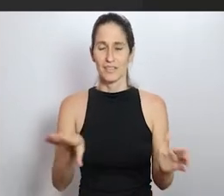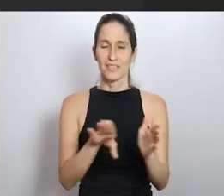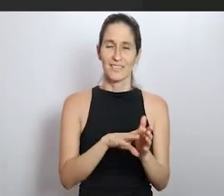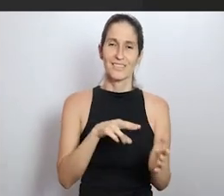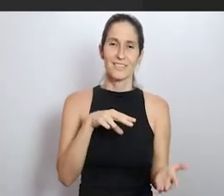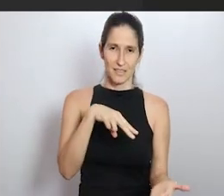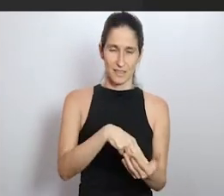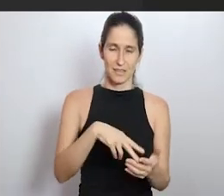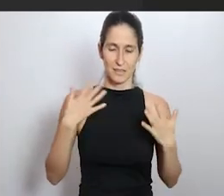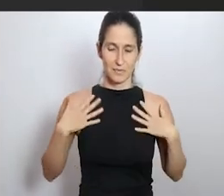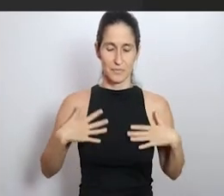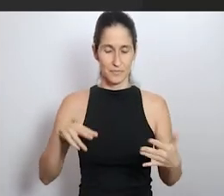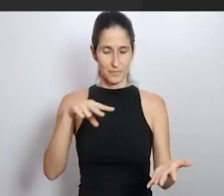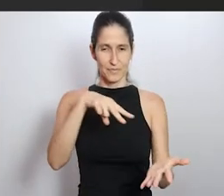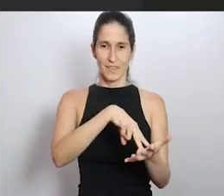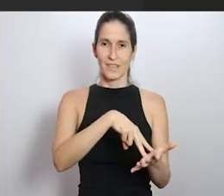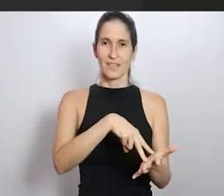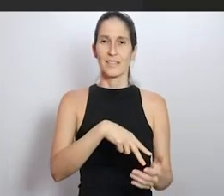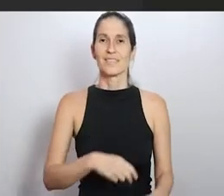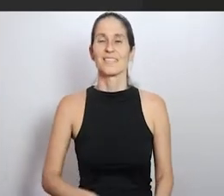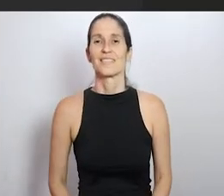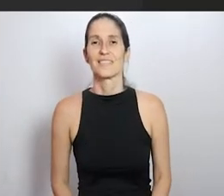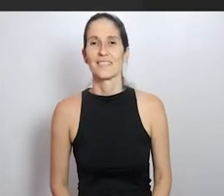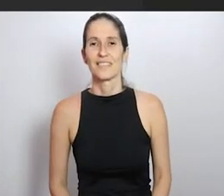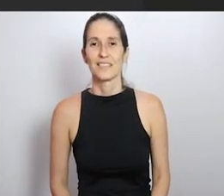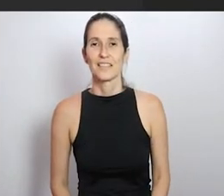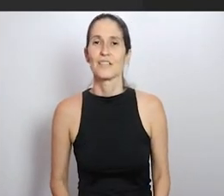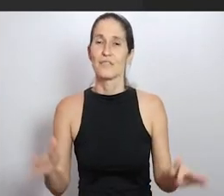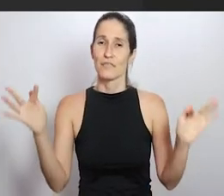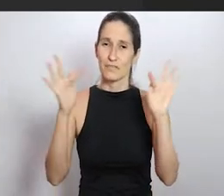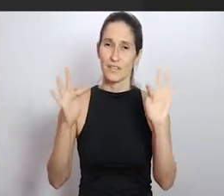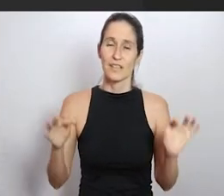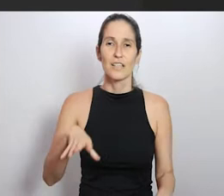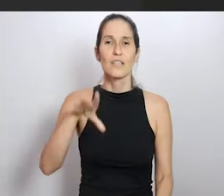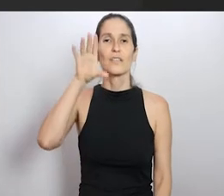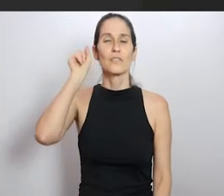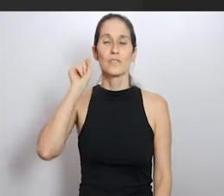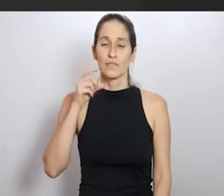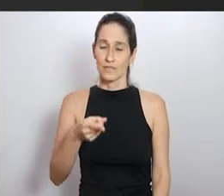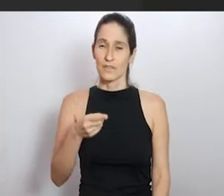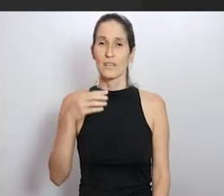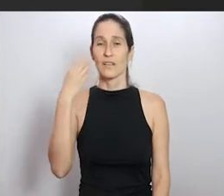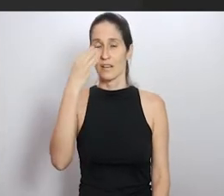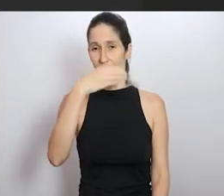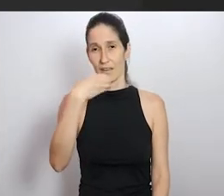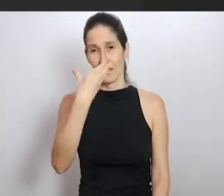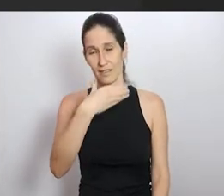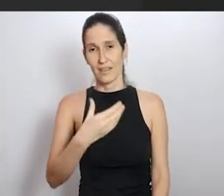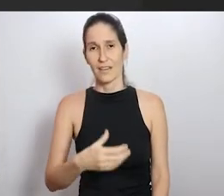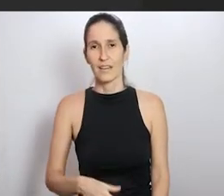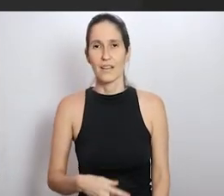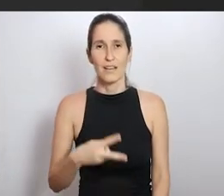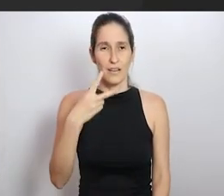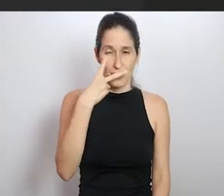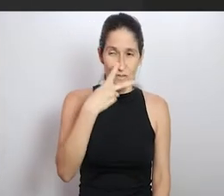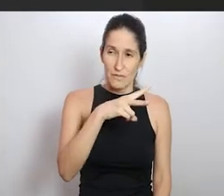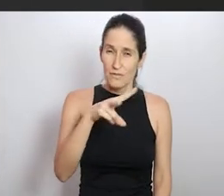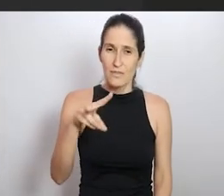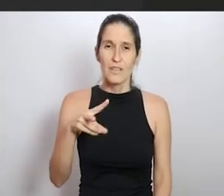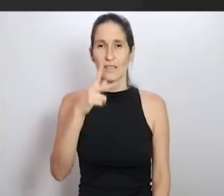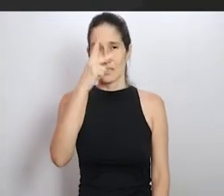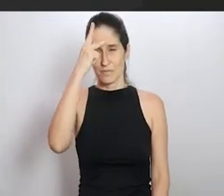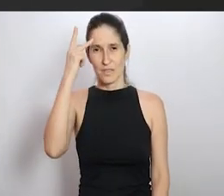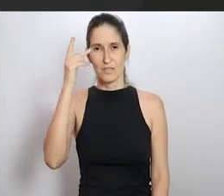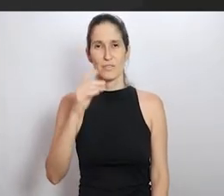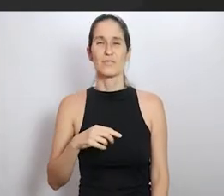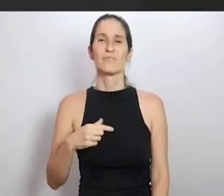eu já retomei aqui, bati a poeira e cheguei feliz ouvindo você cantar